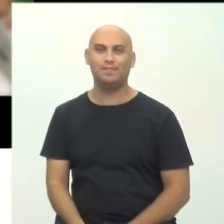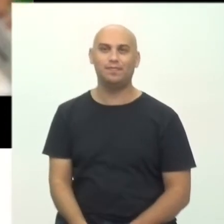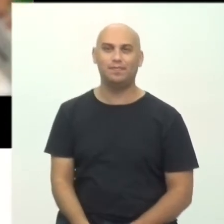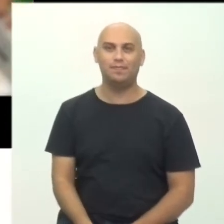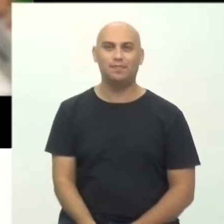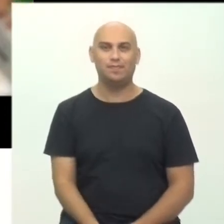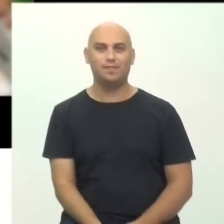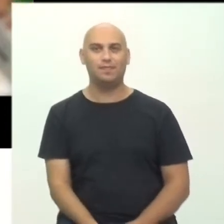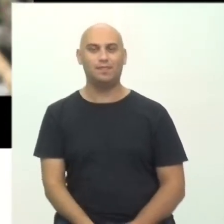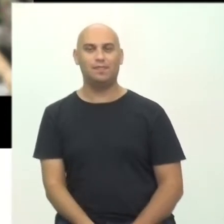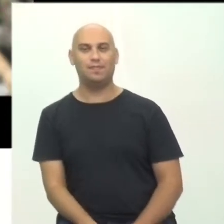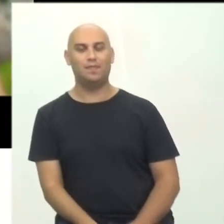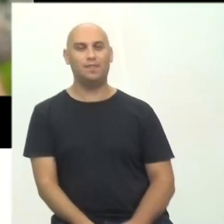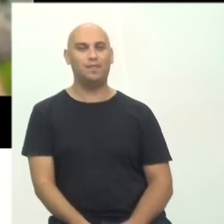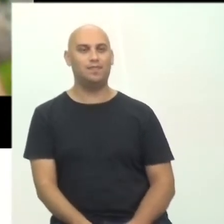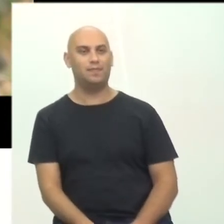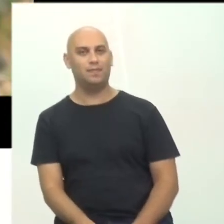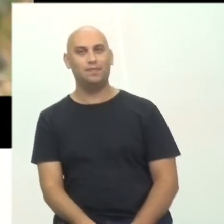Tá.